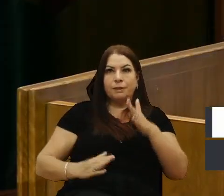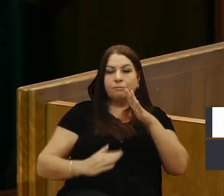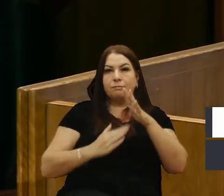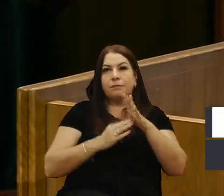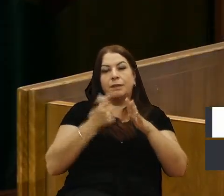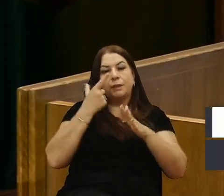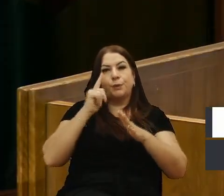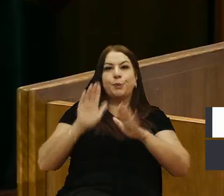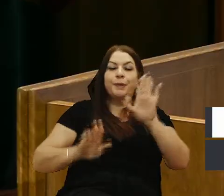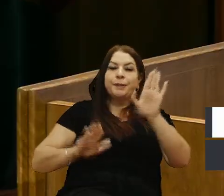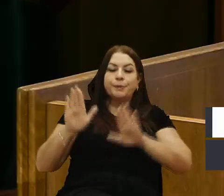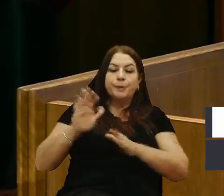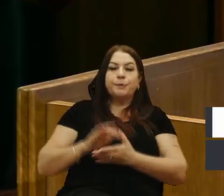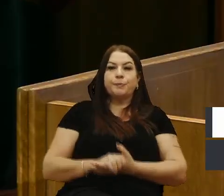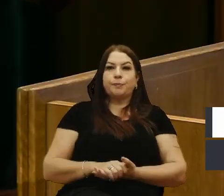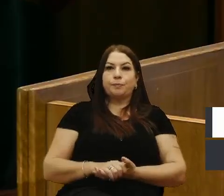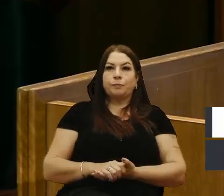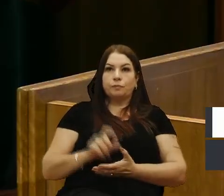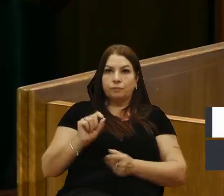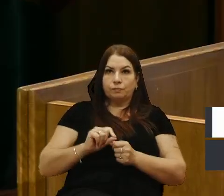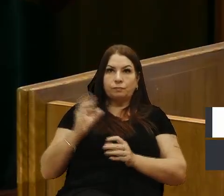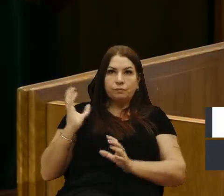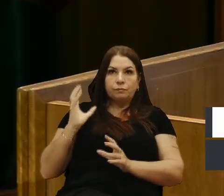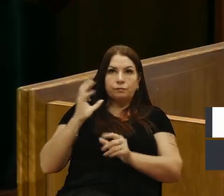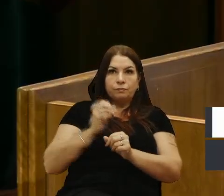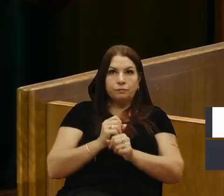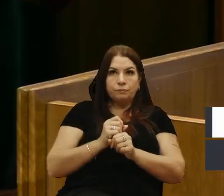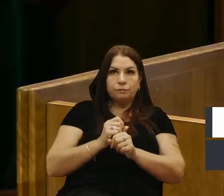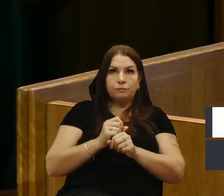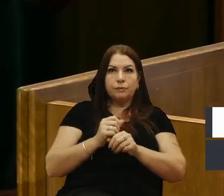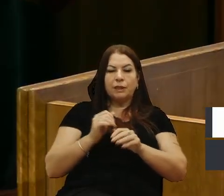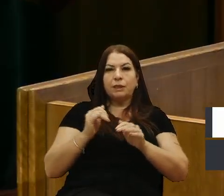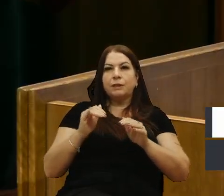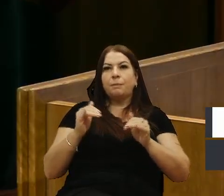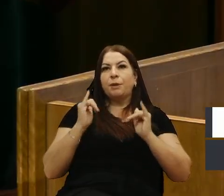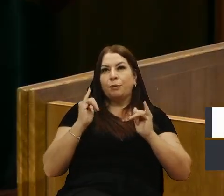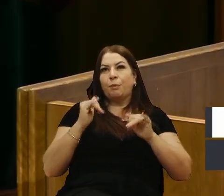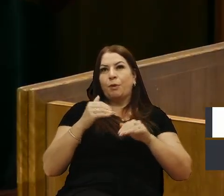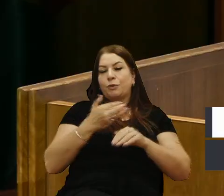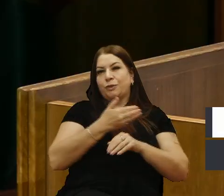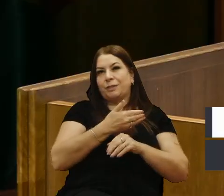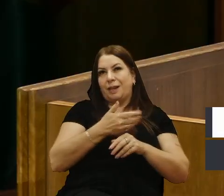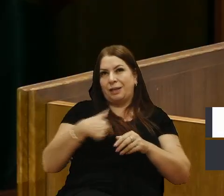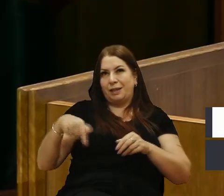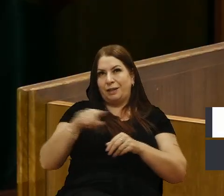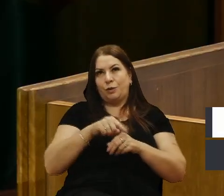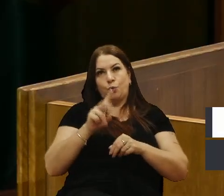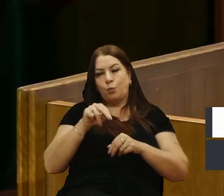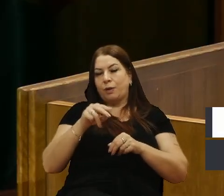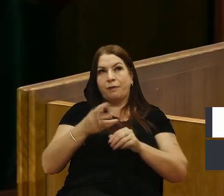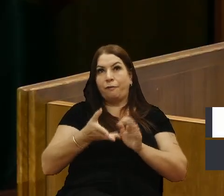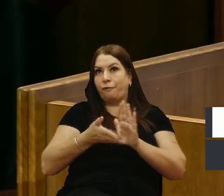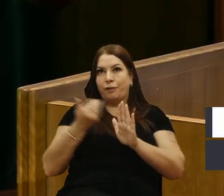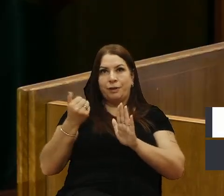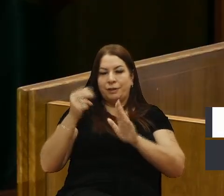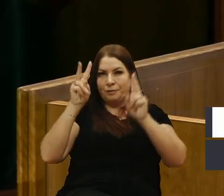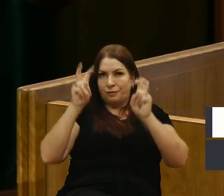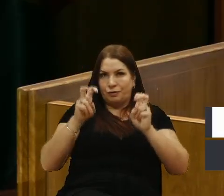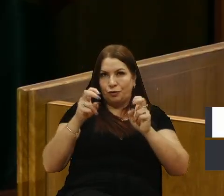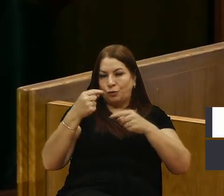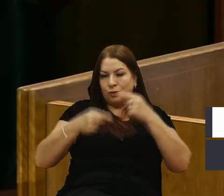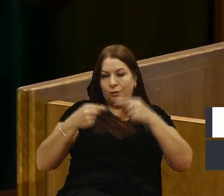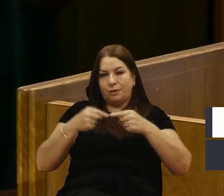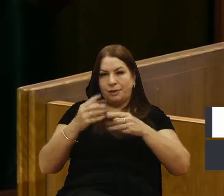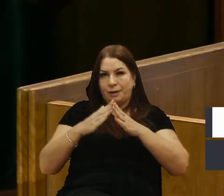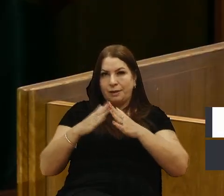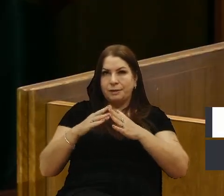ganhou a licitação. Faça esse resgate, porque o transporte coletivo ele nunca saiu do centro das discussões desta casa. É um tema sensível que exige